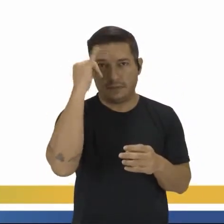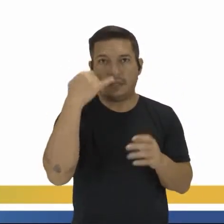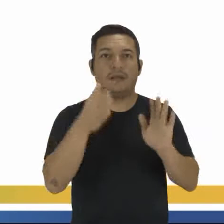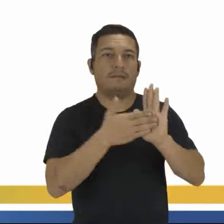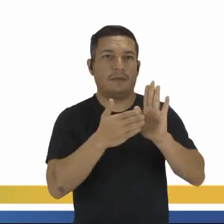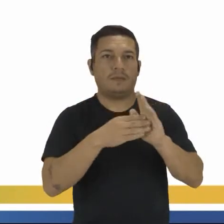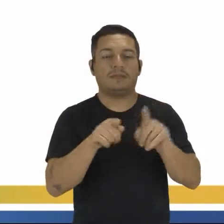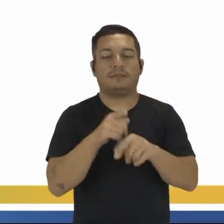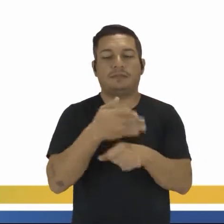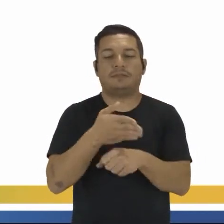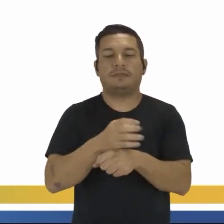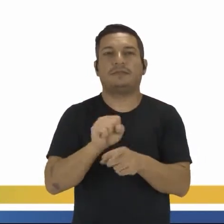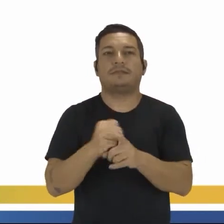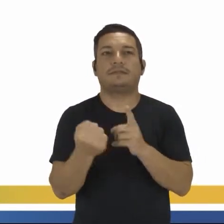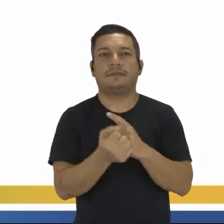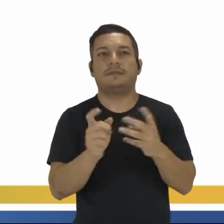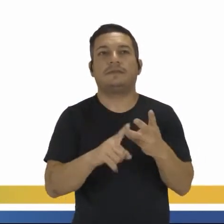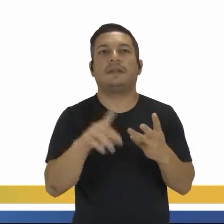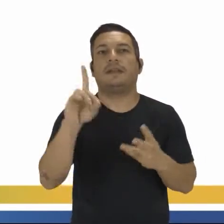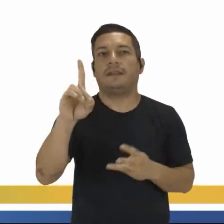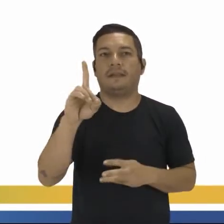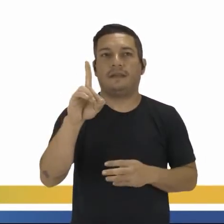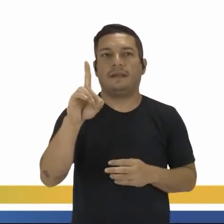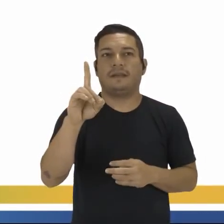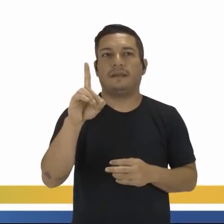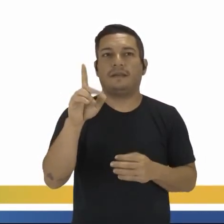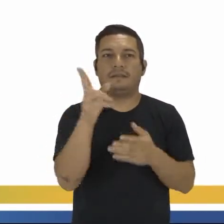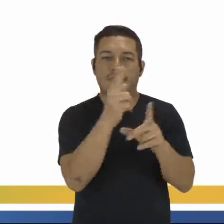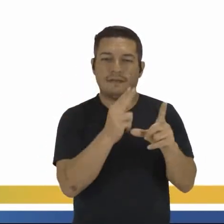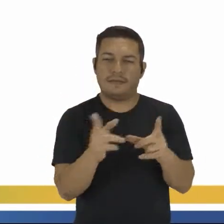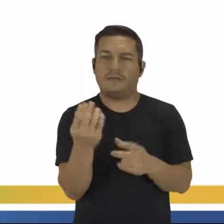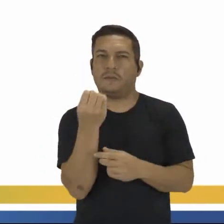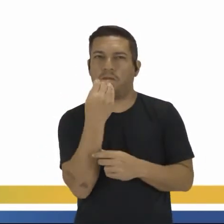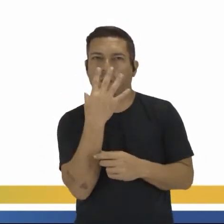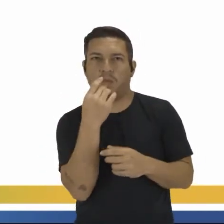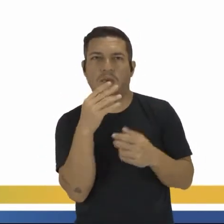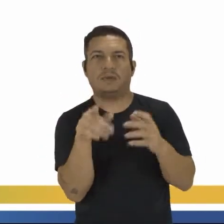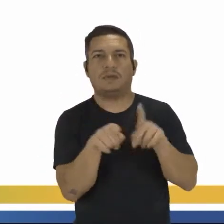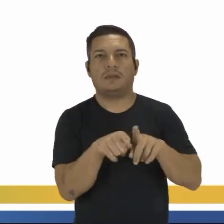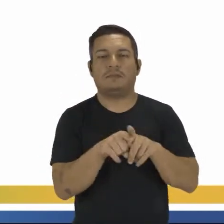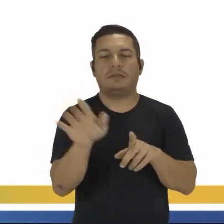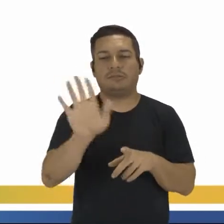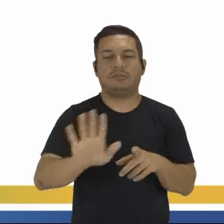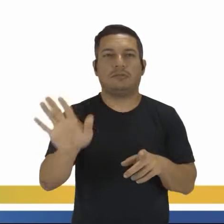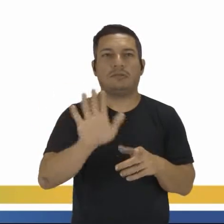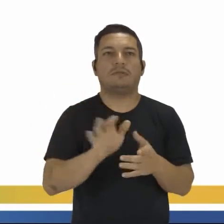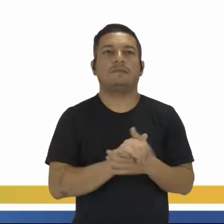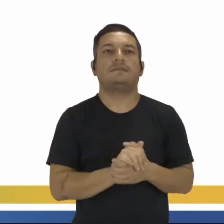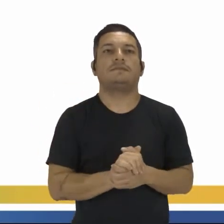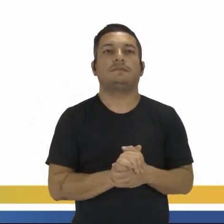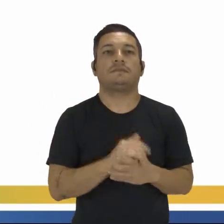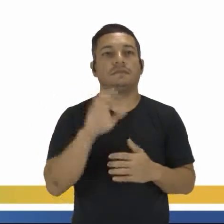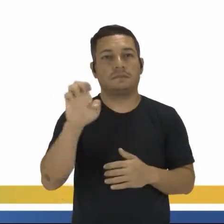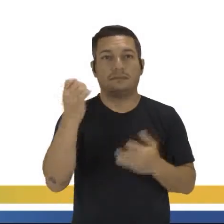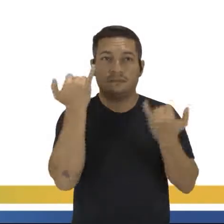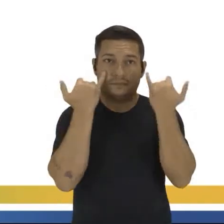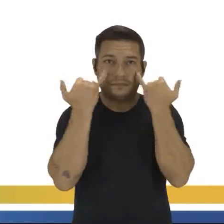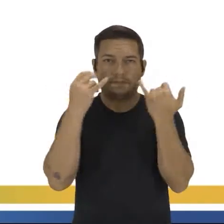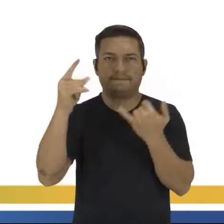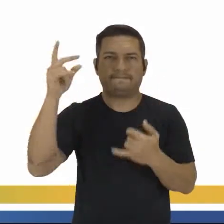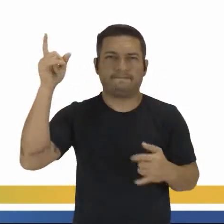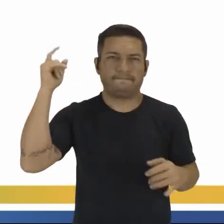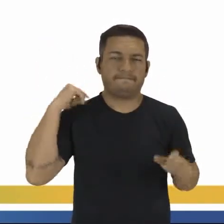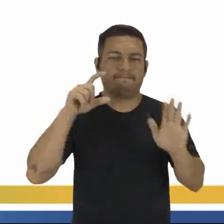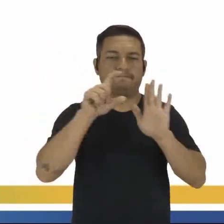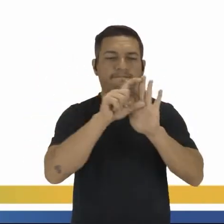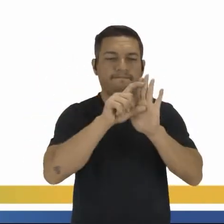e proposta de intervenção social. D, desenhos bem feitos e impropérios em geral. Letra E,